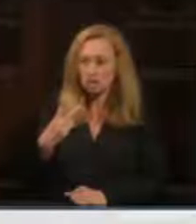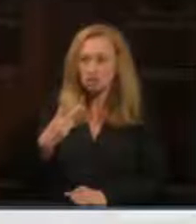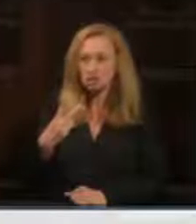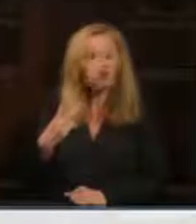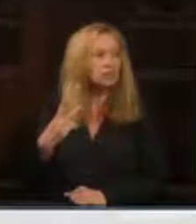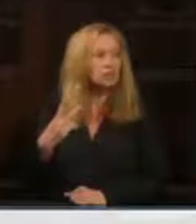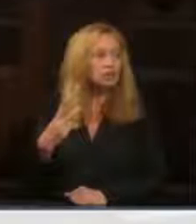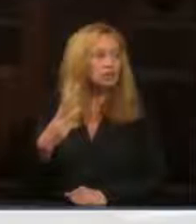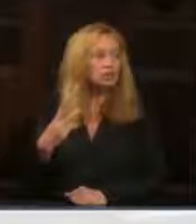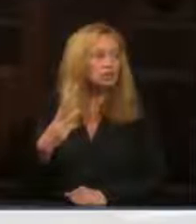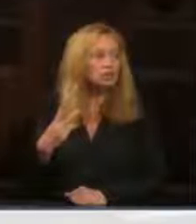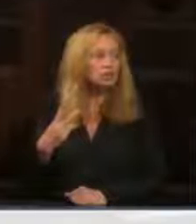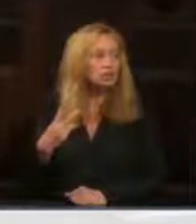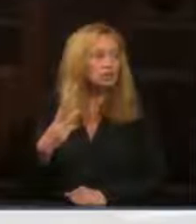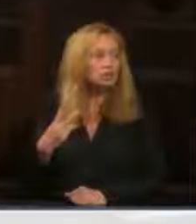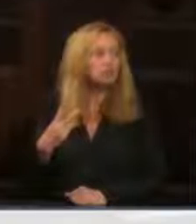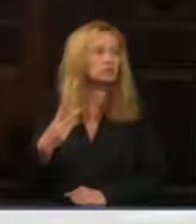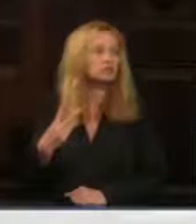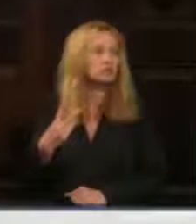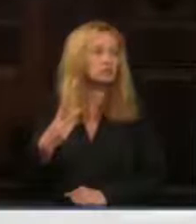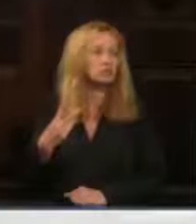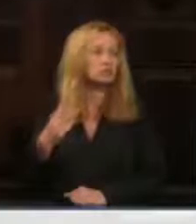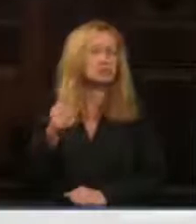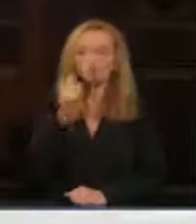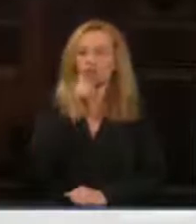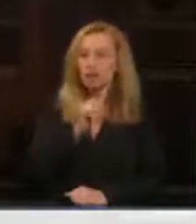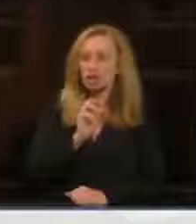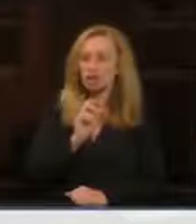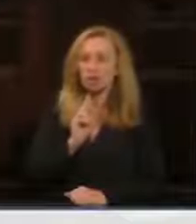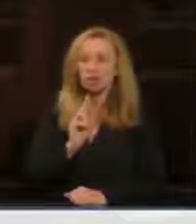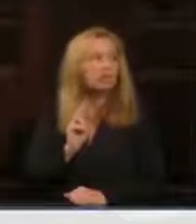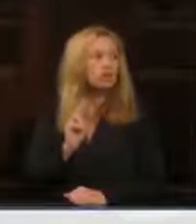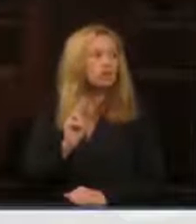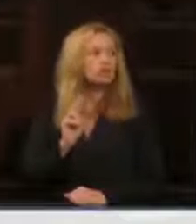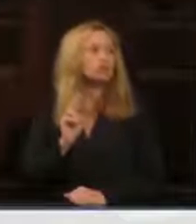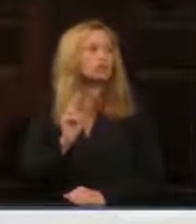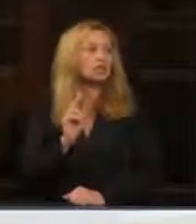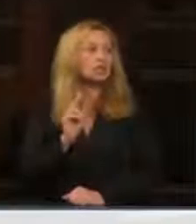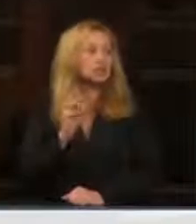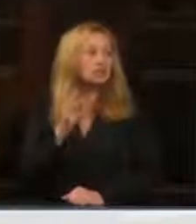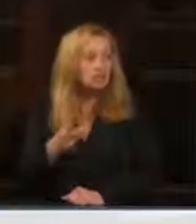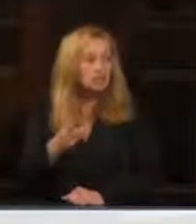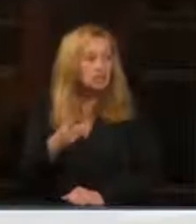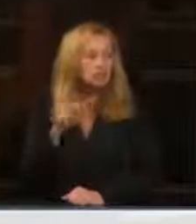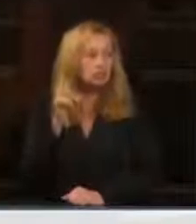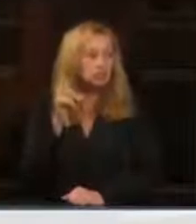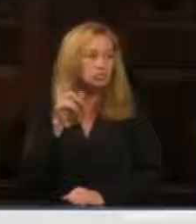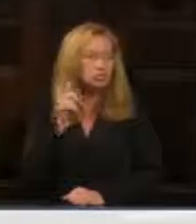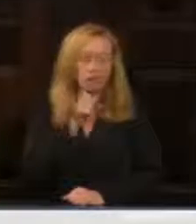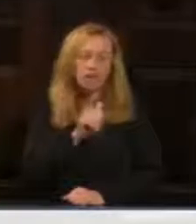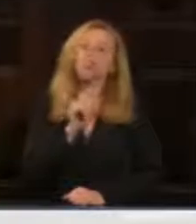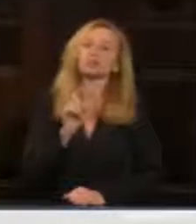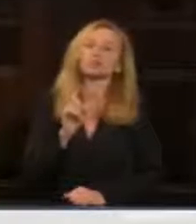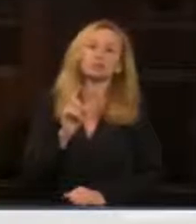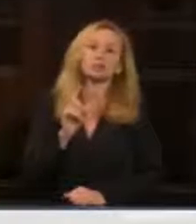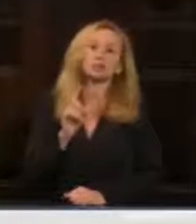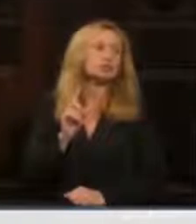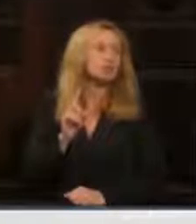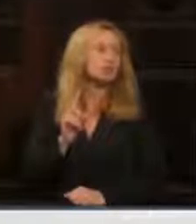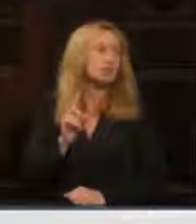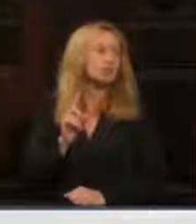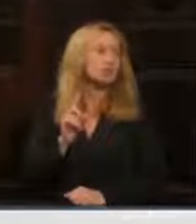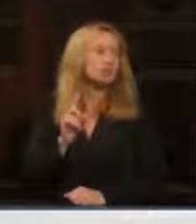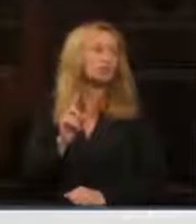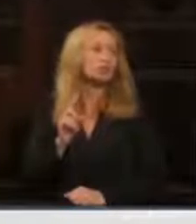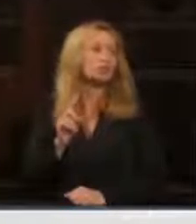mulheres mortas são negras. Esse dado do racismo não é por